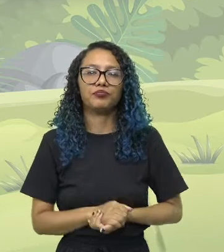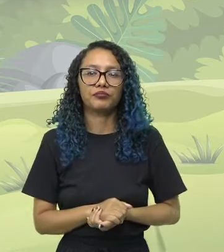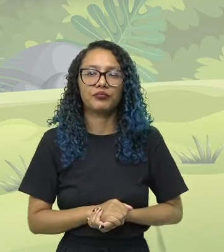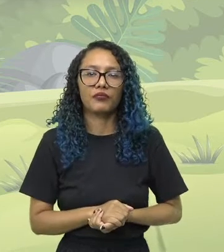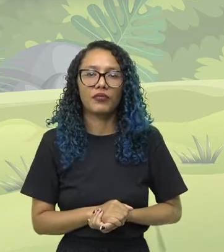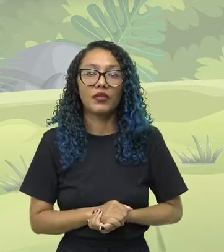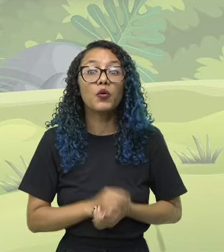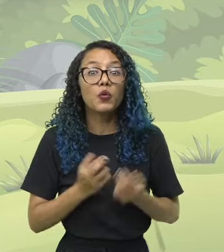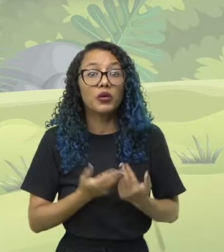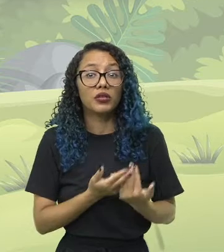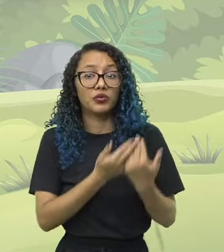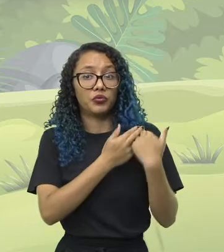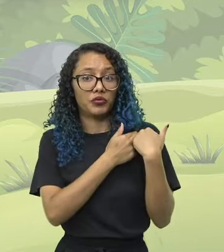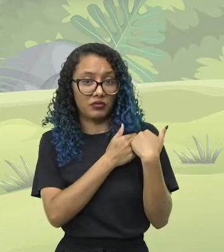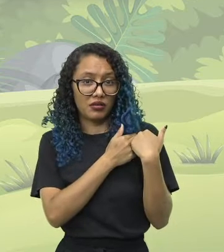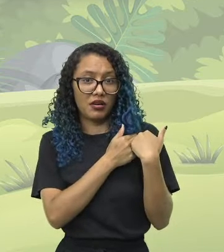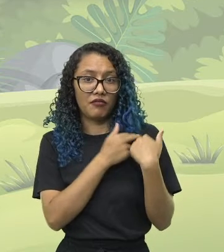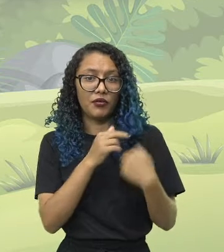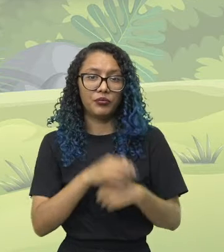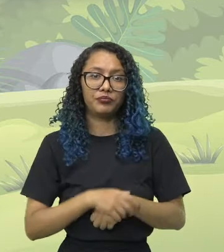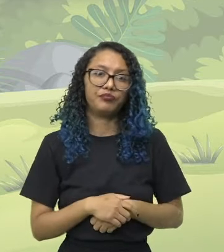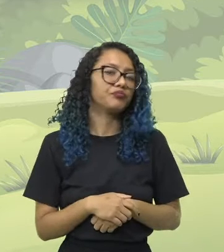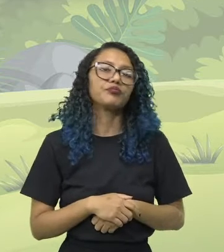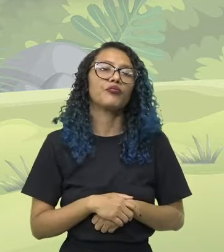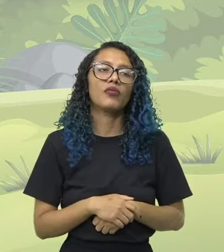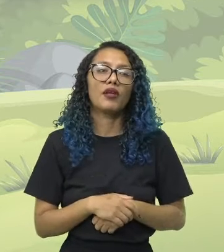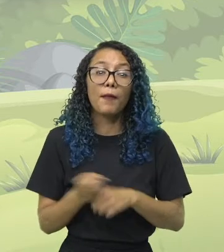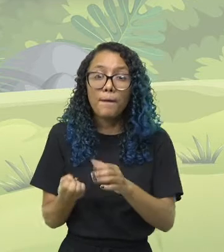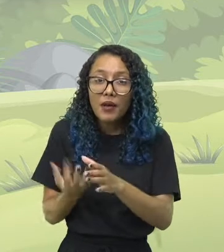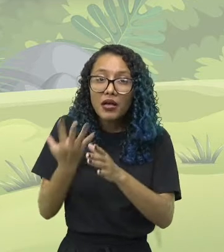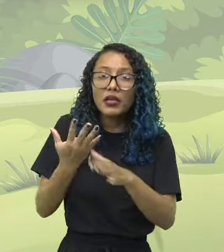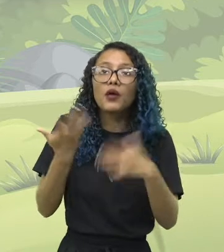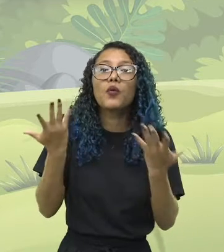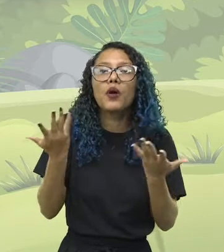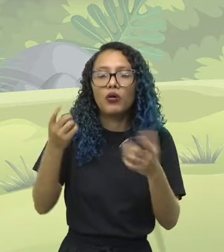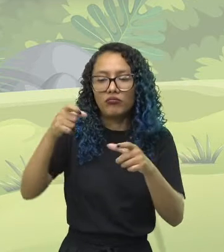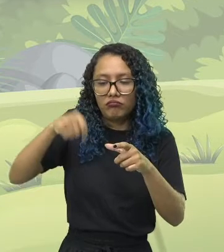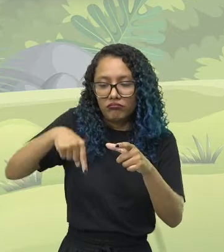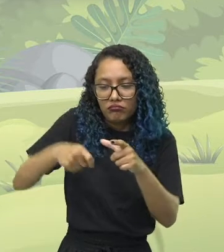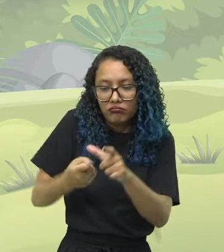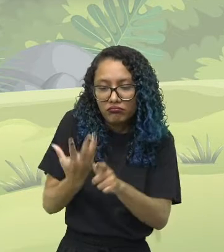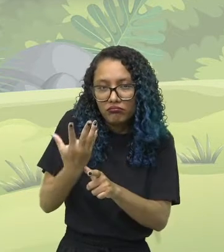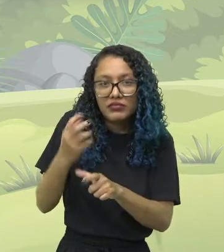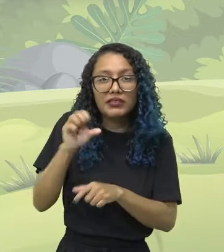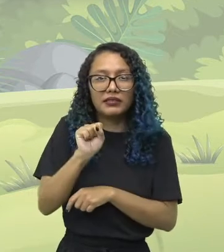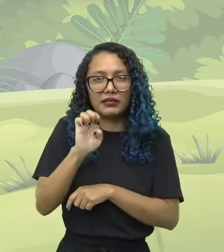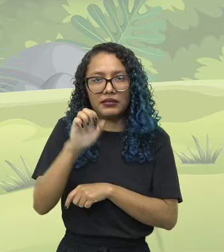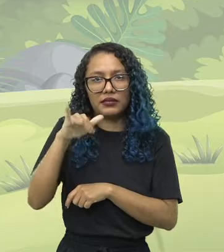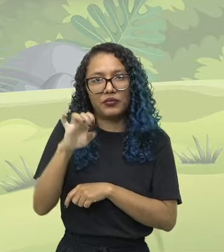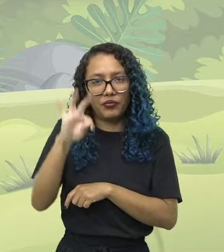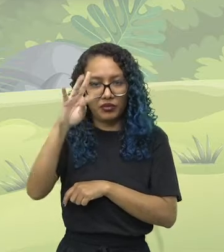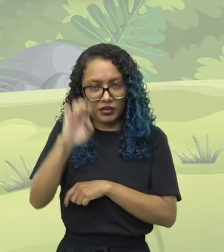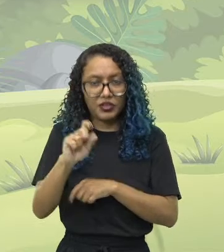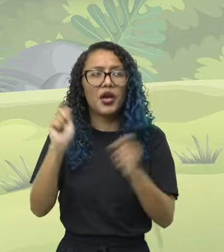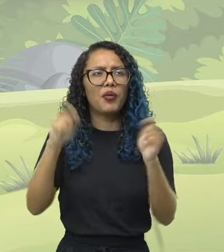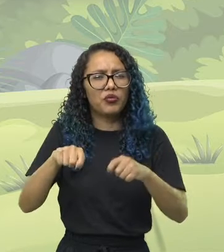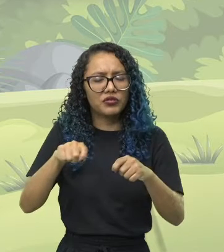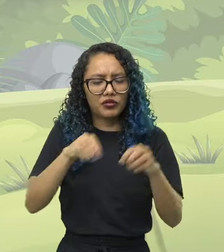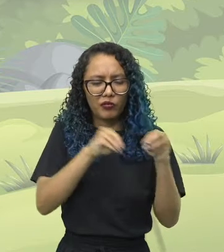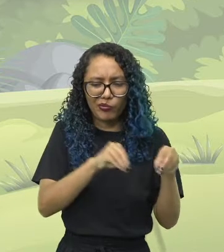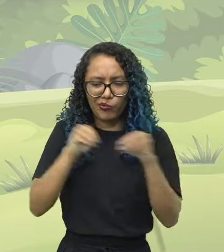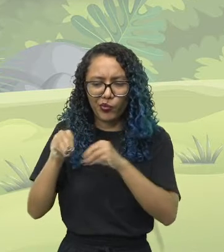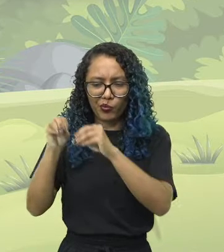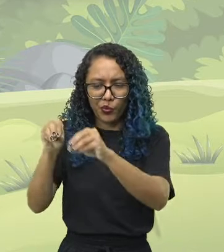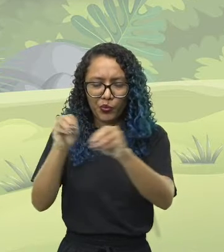pelo deslocamento das plantas são as sementes. Elas podem ser transportadas e